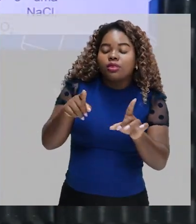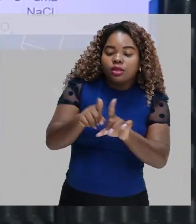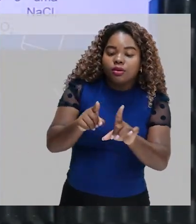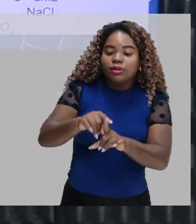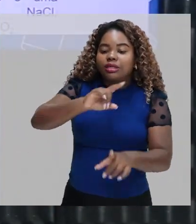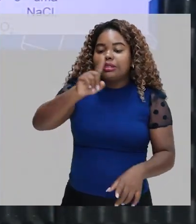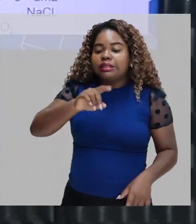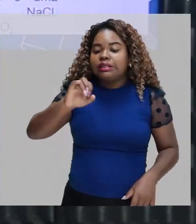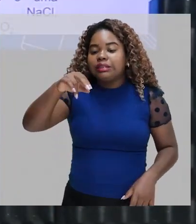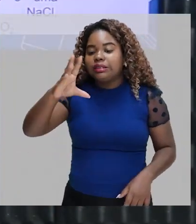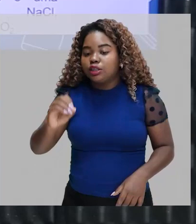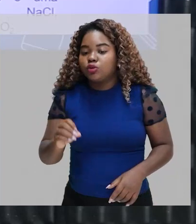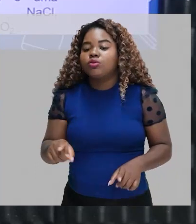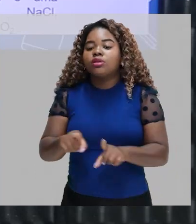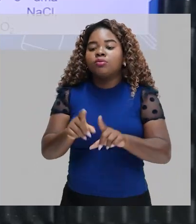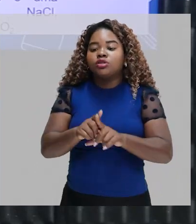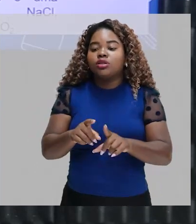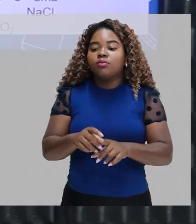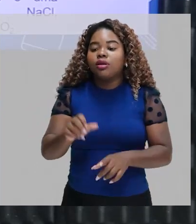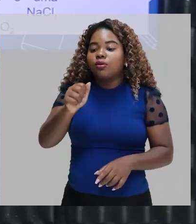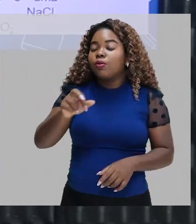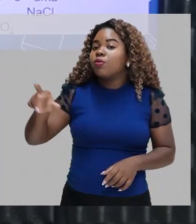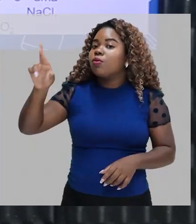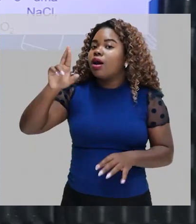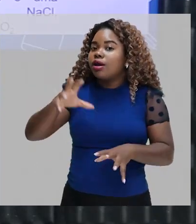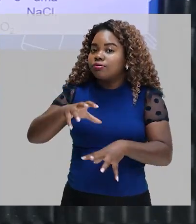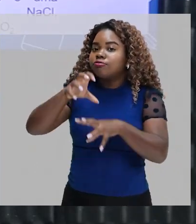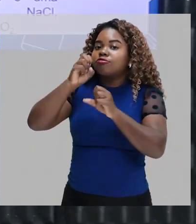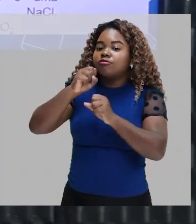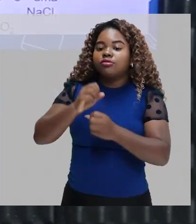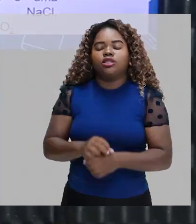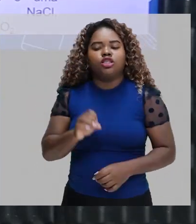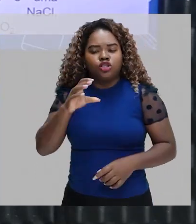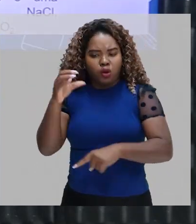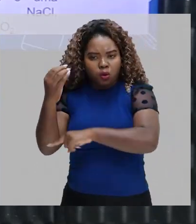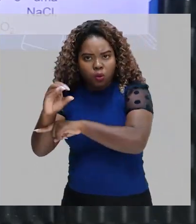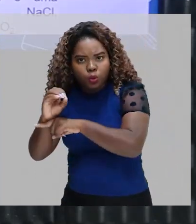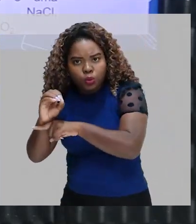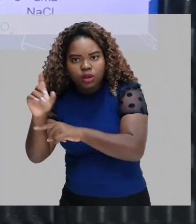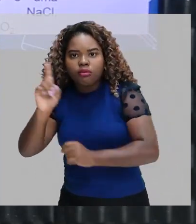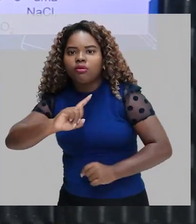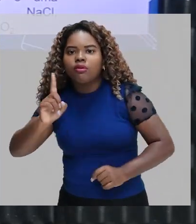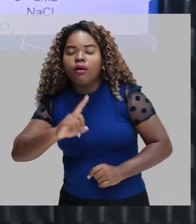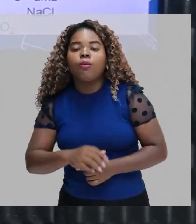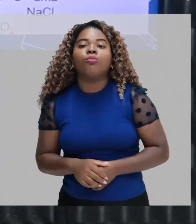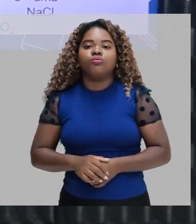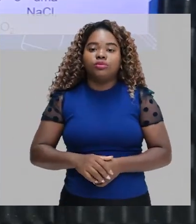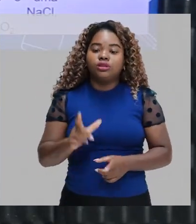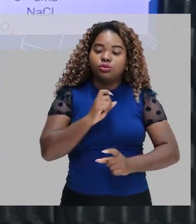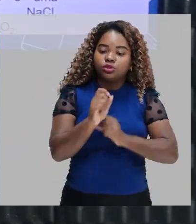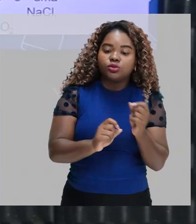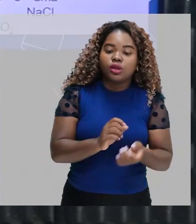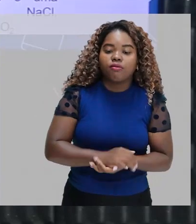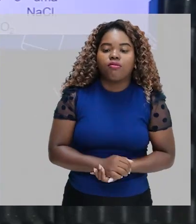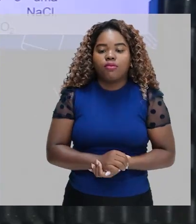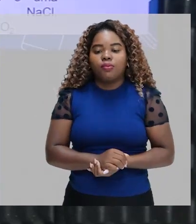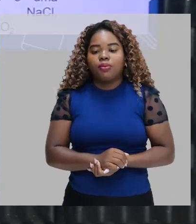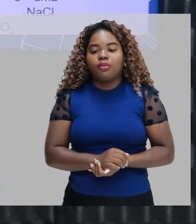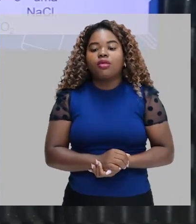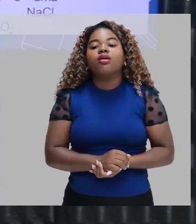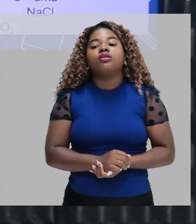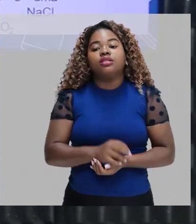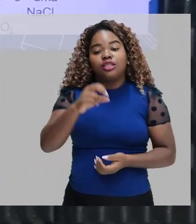o atmosférico. O atmosférico não é apenas oxigênio. No atmosférico, nós temos o